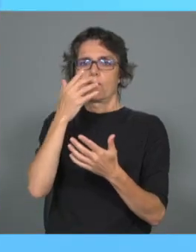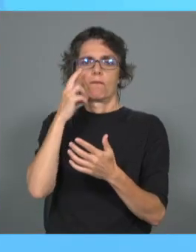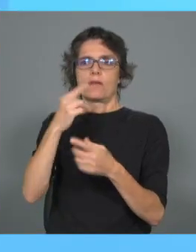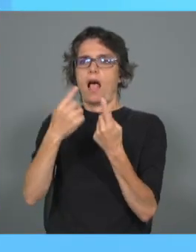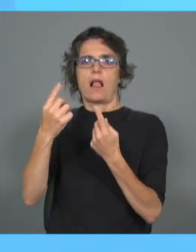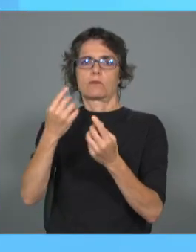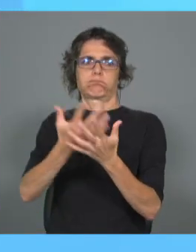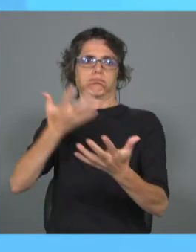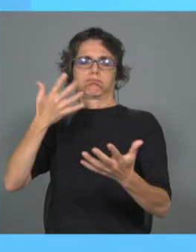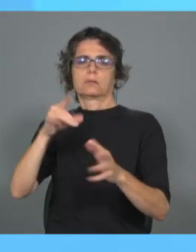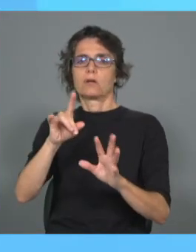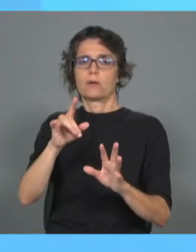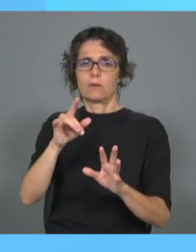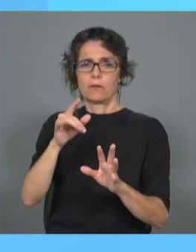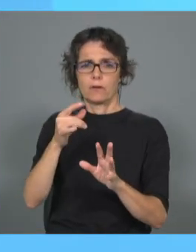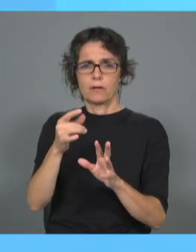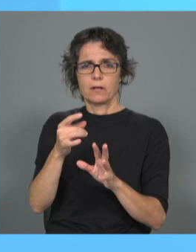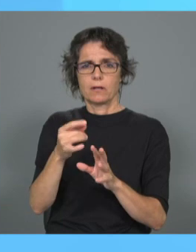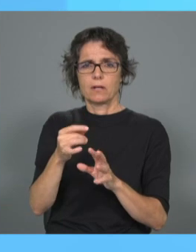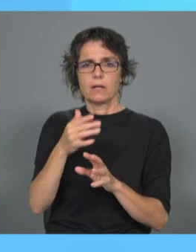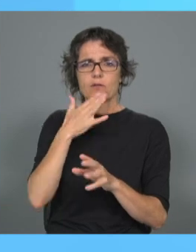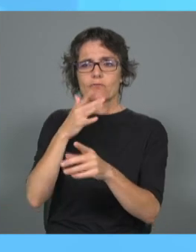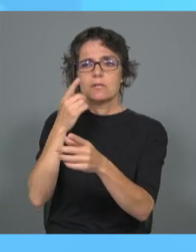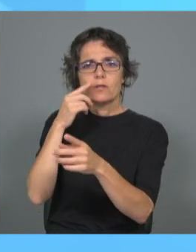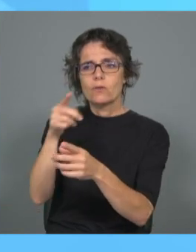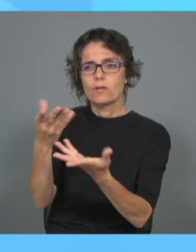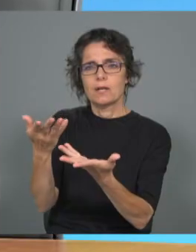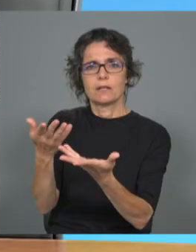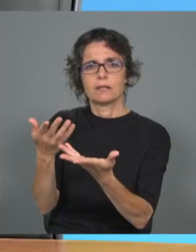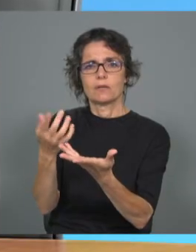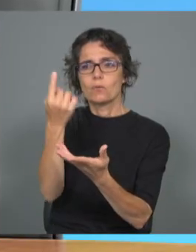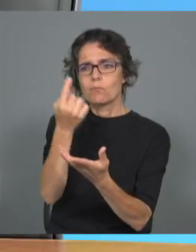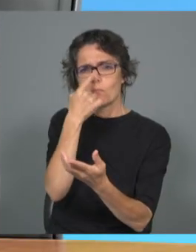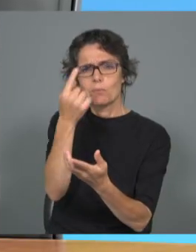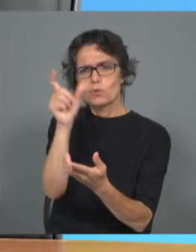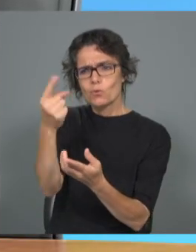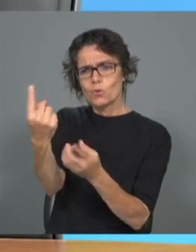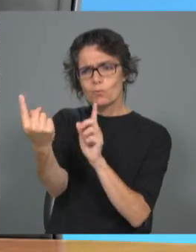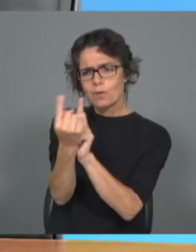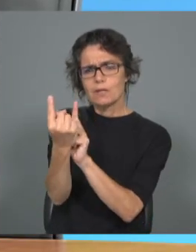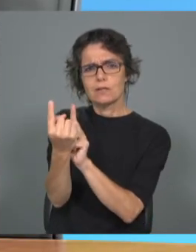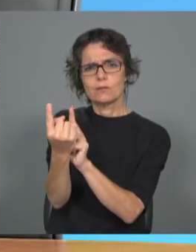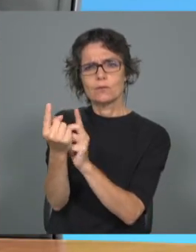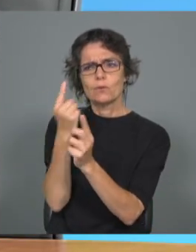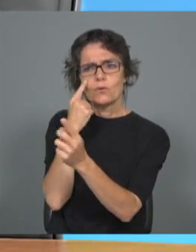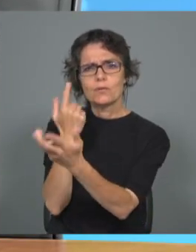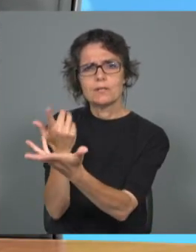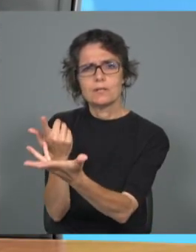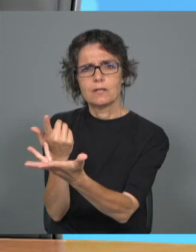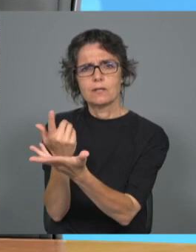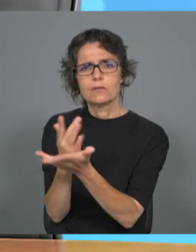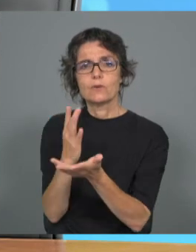destas pessoas, nas suas angústias e nos seus desejos. Capacidade de iniciativa. Nós, às vezes, raramente pensamos